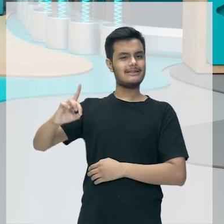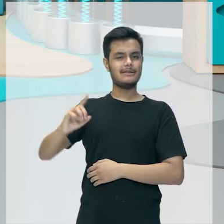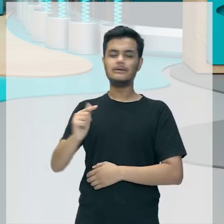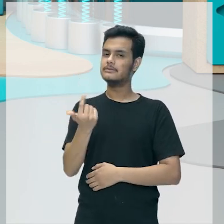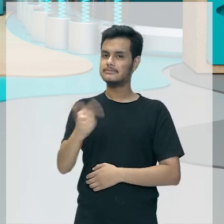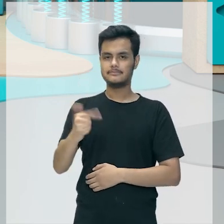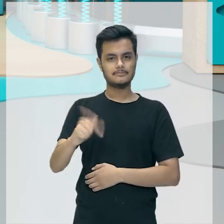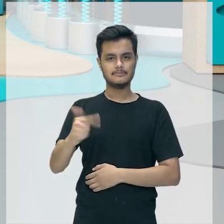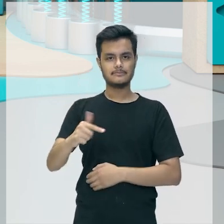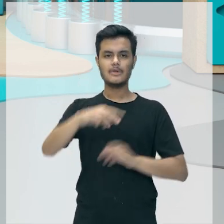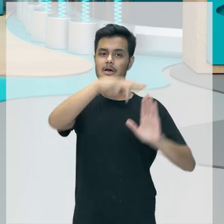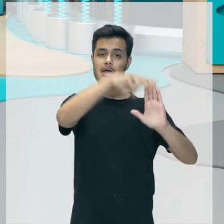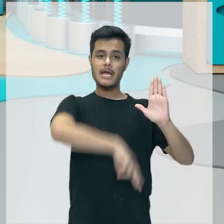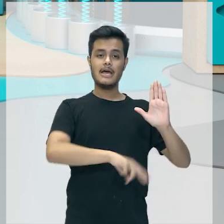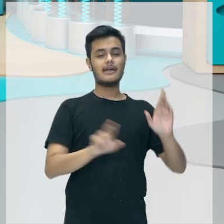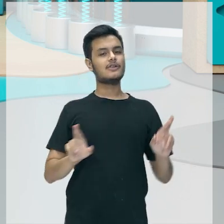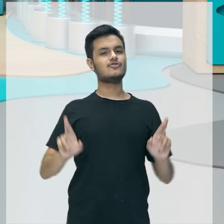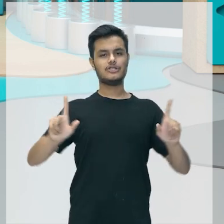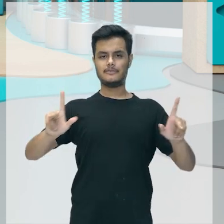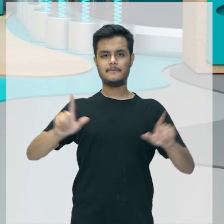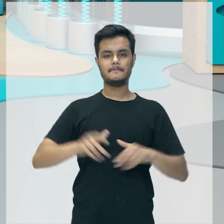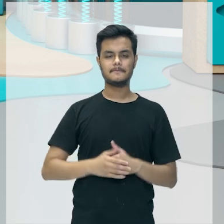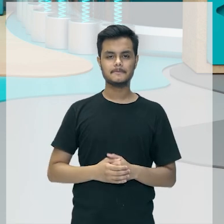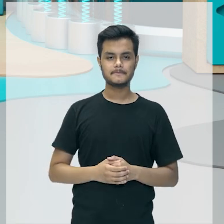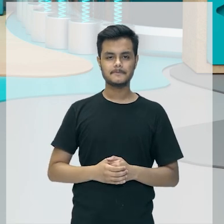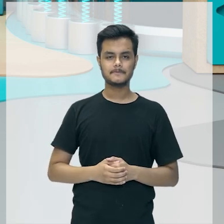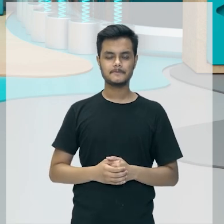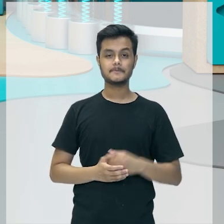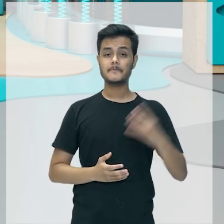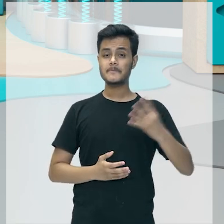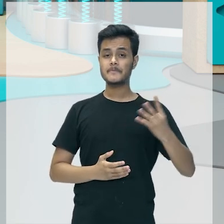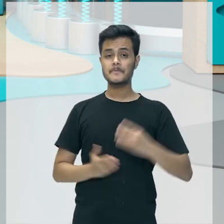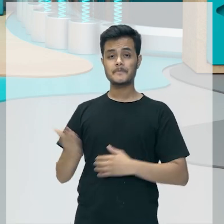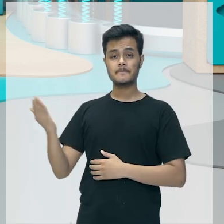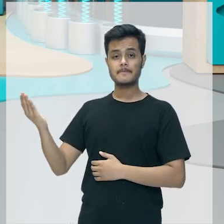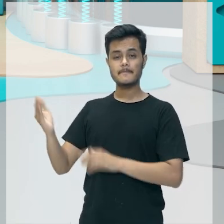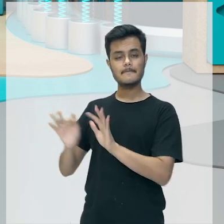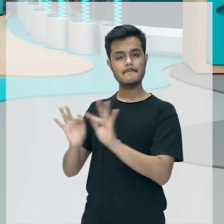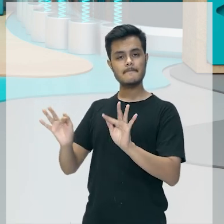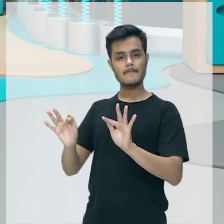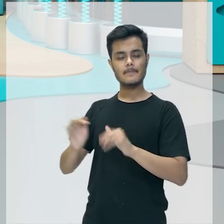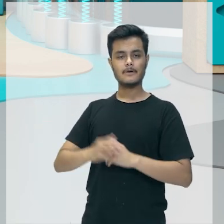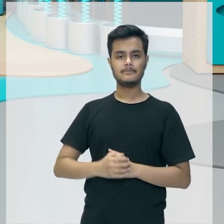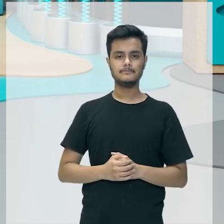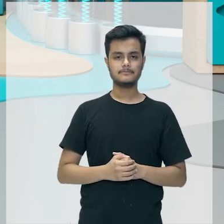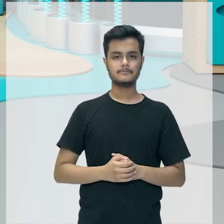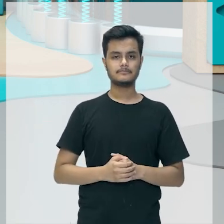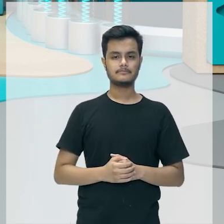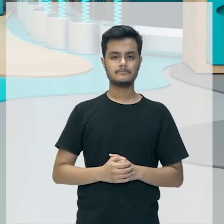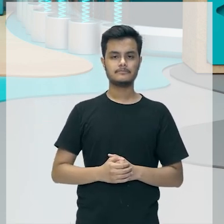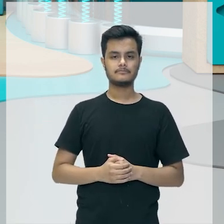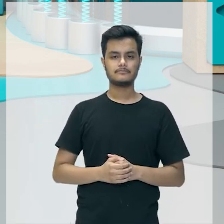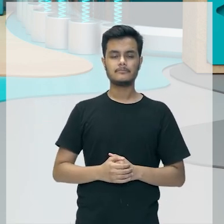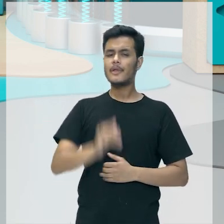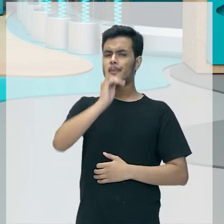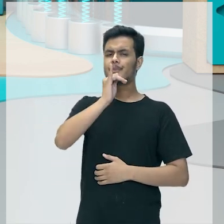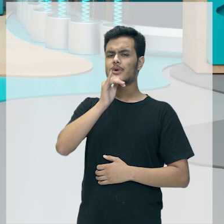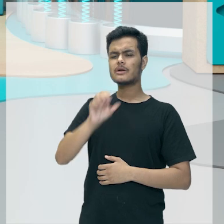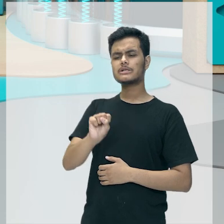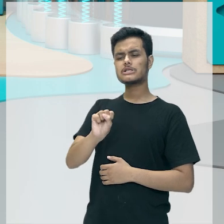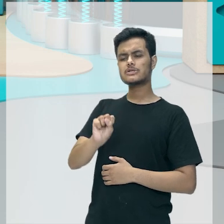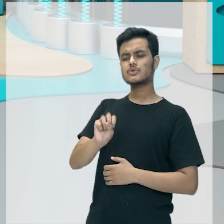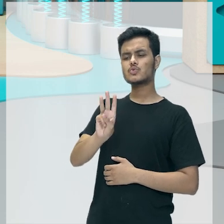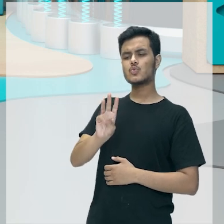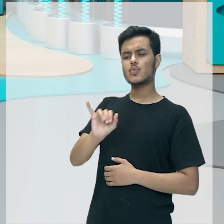bom? 4, did you swim? É passado. Vamos usar aqui o swim,